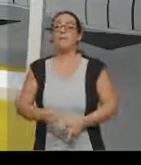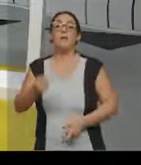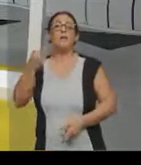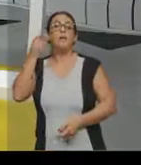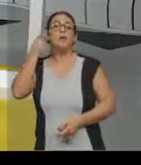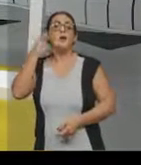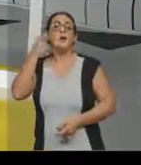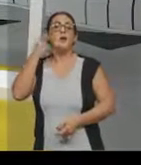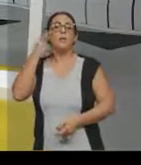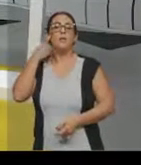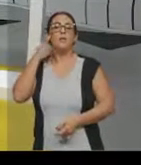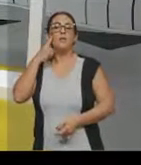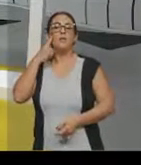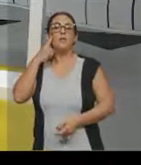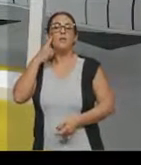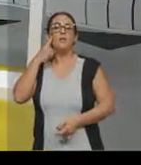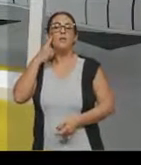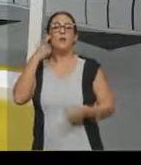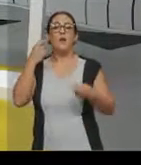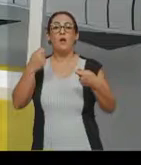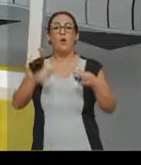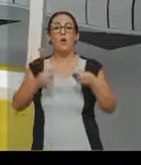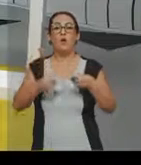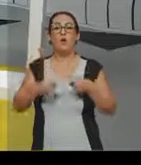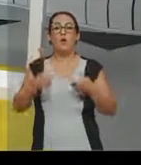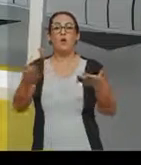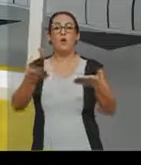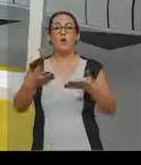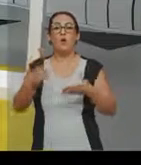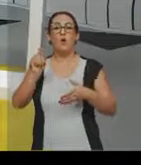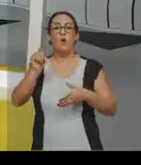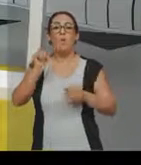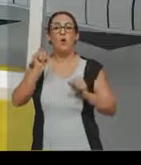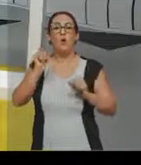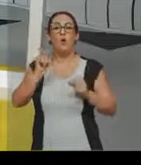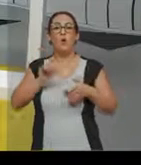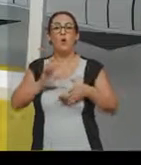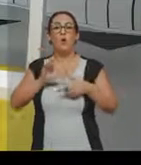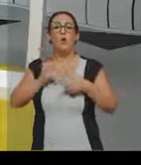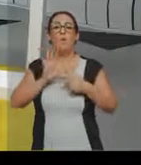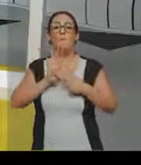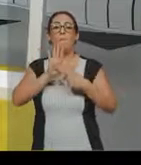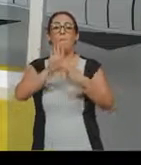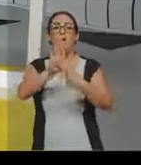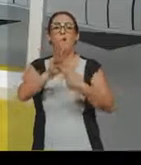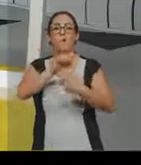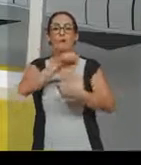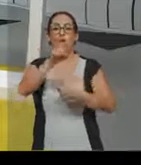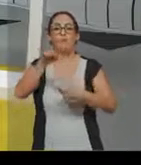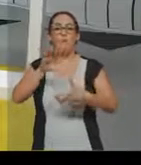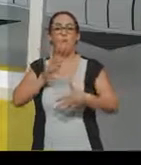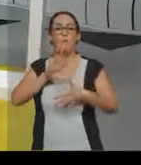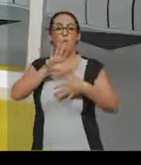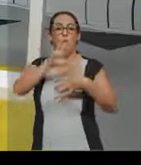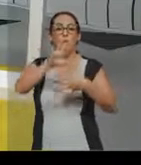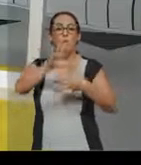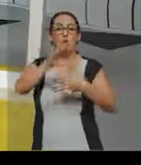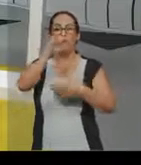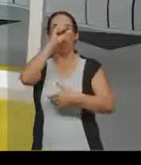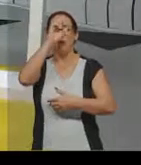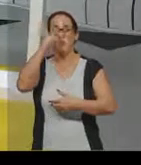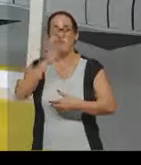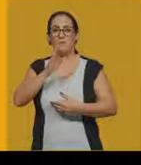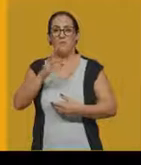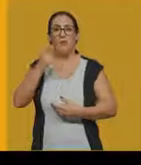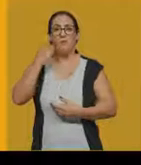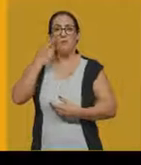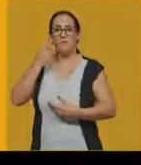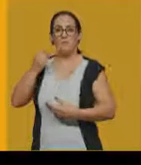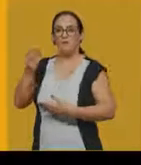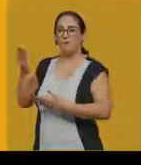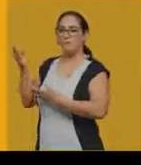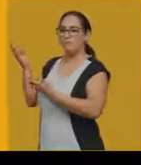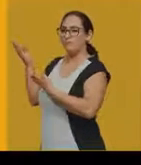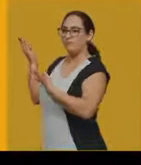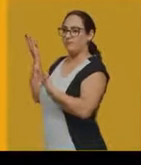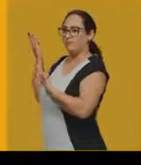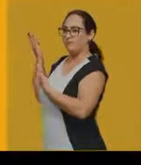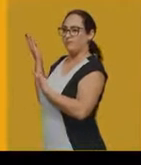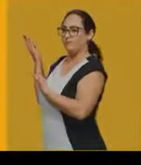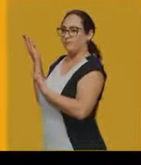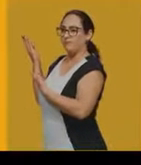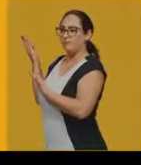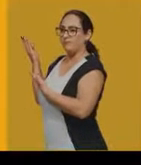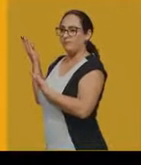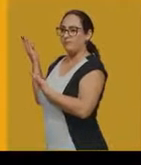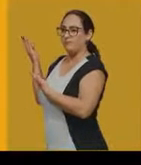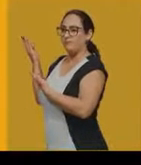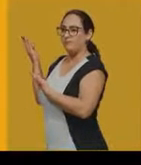nisso, pessoal, vamos abrir agora o nosso mapinha brasileiro aqui e vamos analisar com calma, com detalhamento, ponto a ponto,